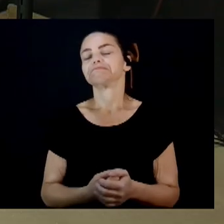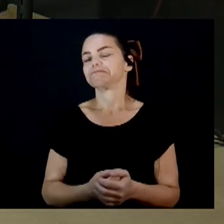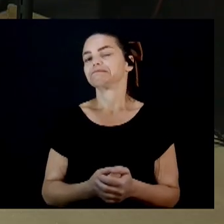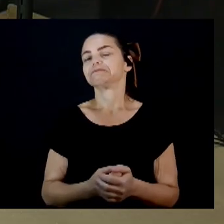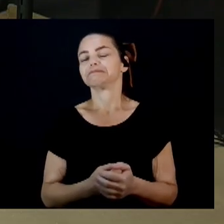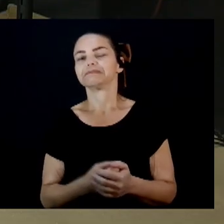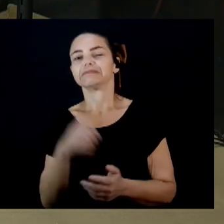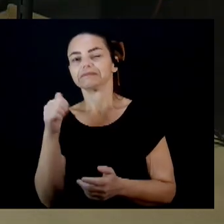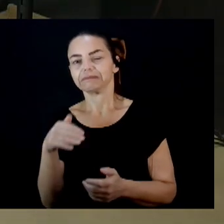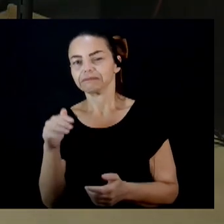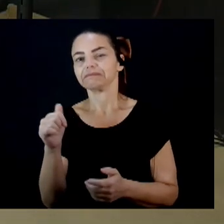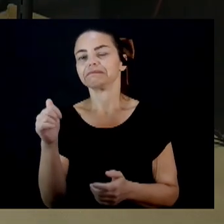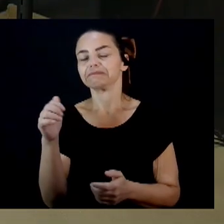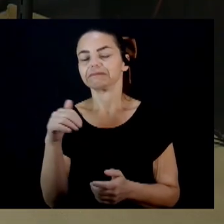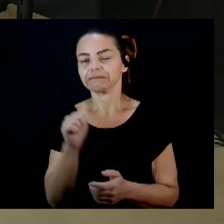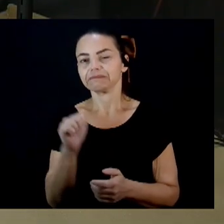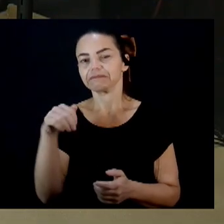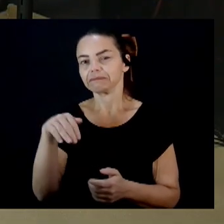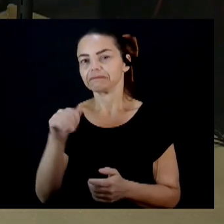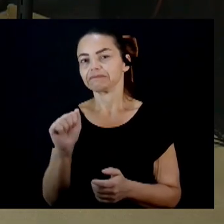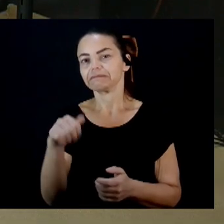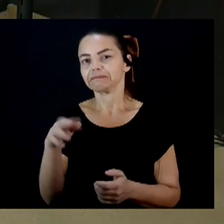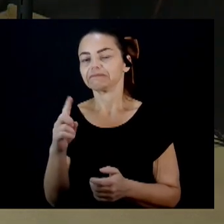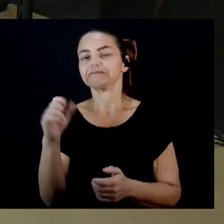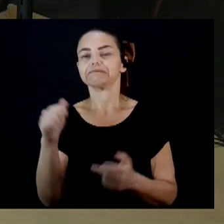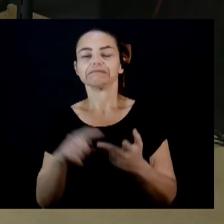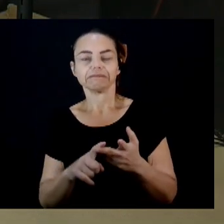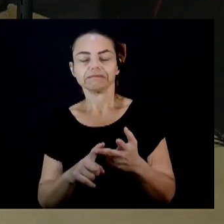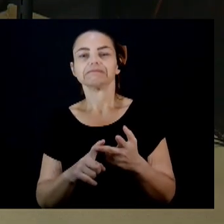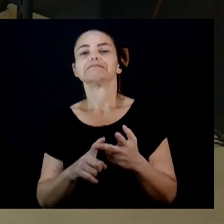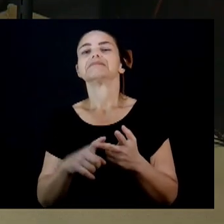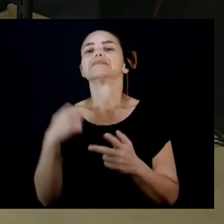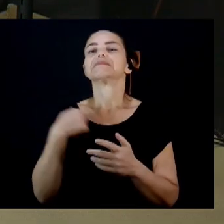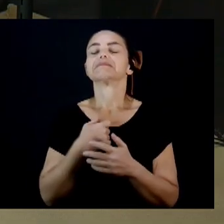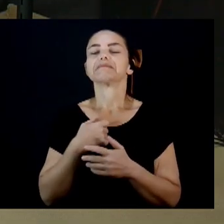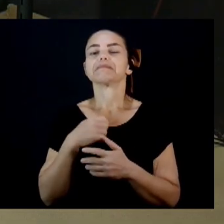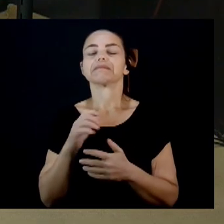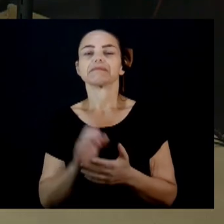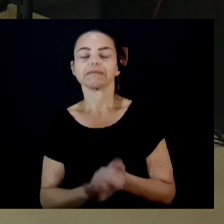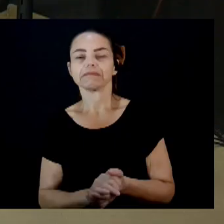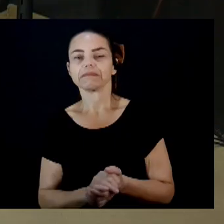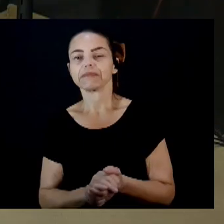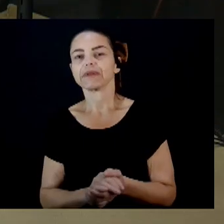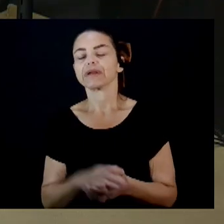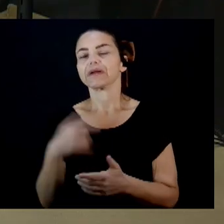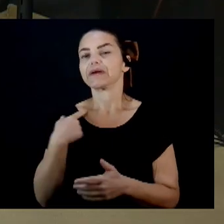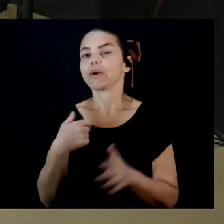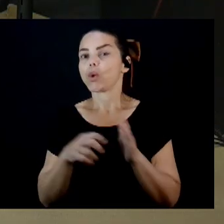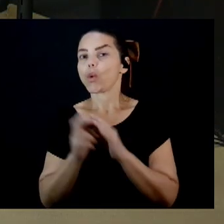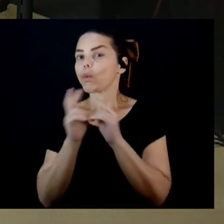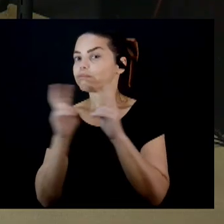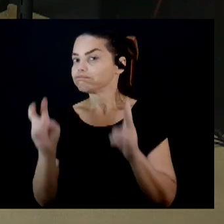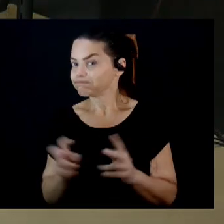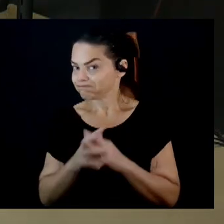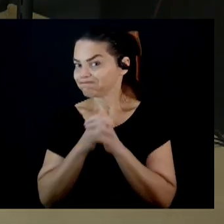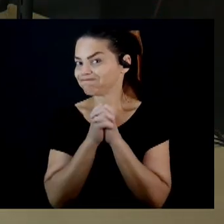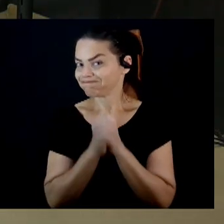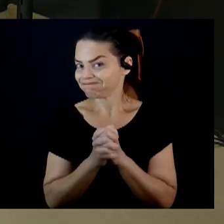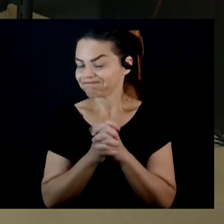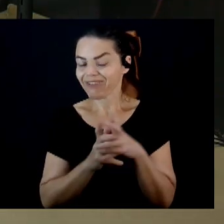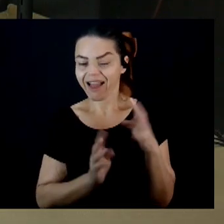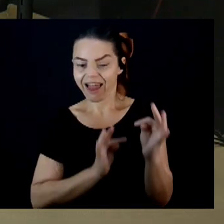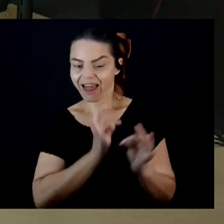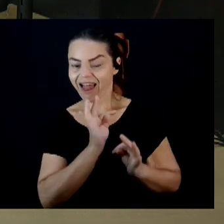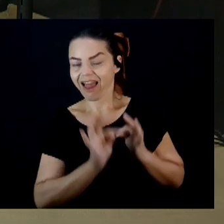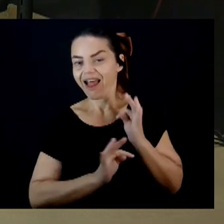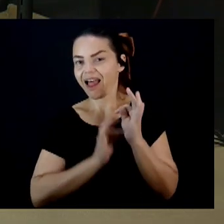bem-vindas. E eu já vou fazer, então, a minha primeira pergunta, já que o tema é essa questão da libido.